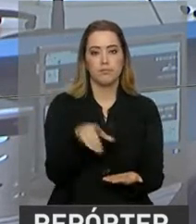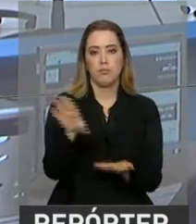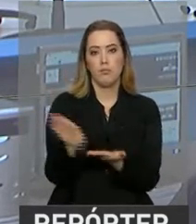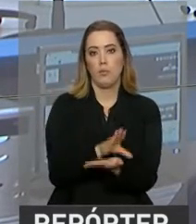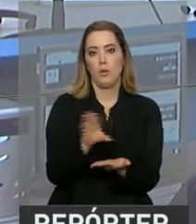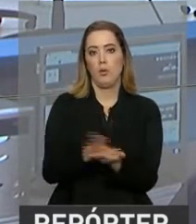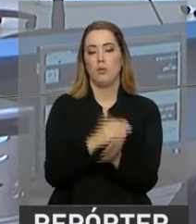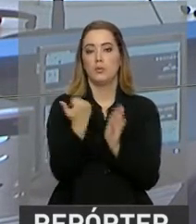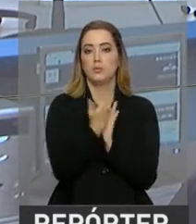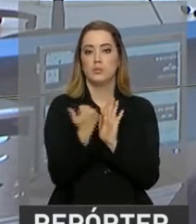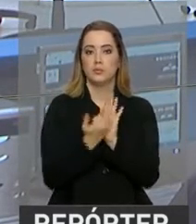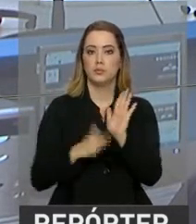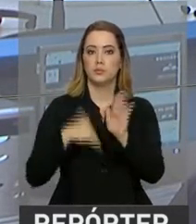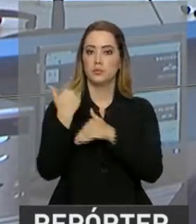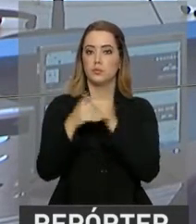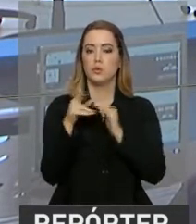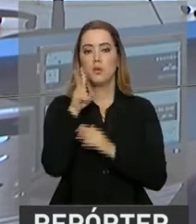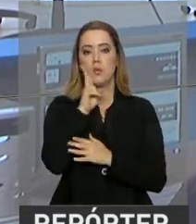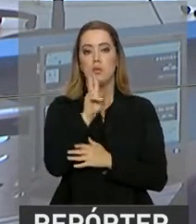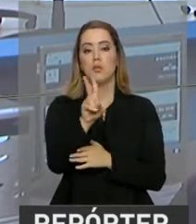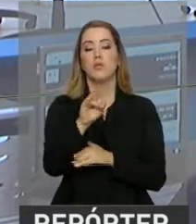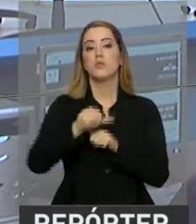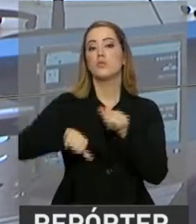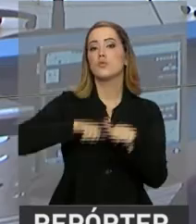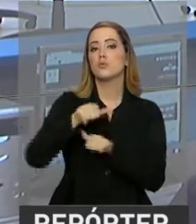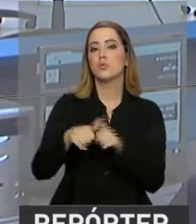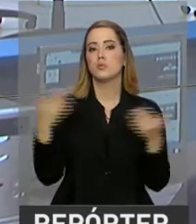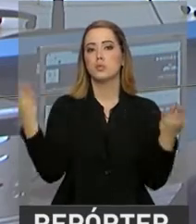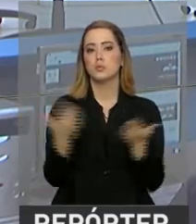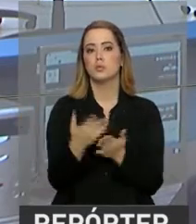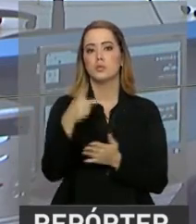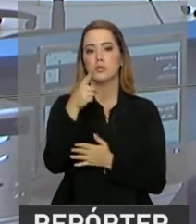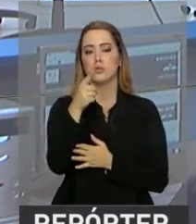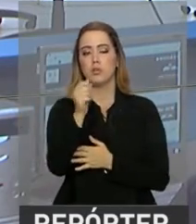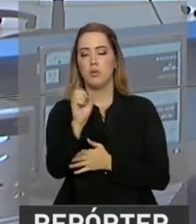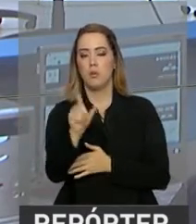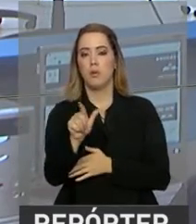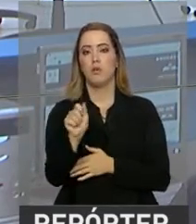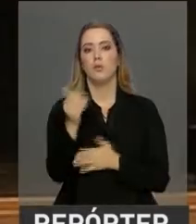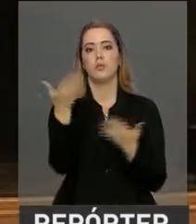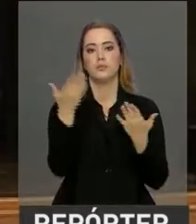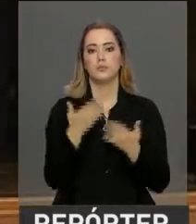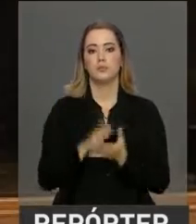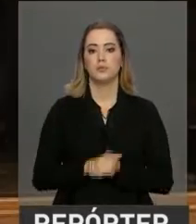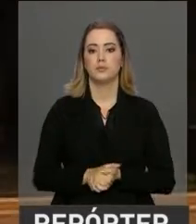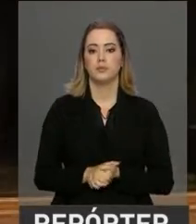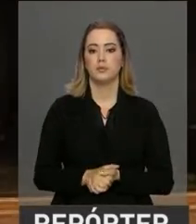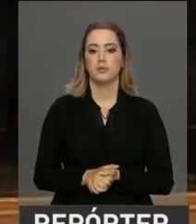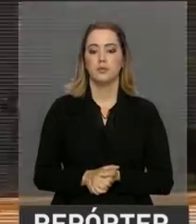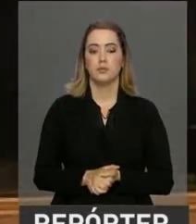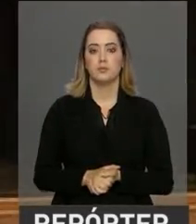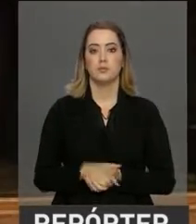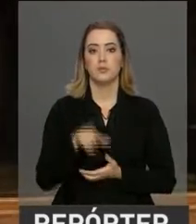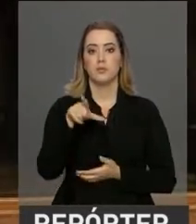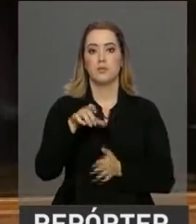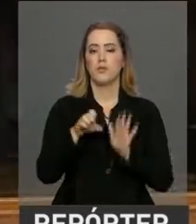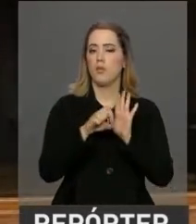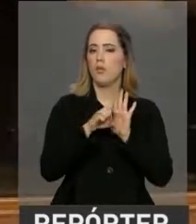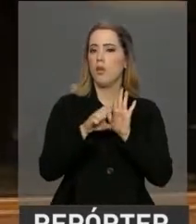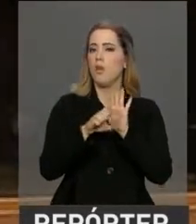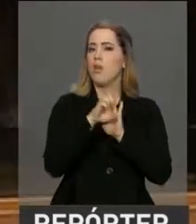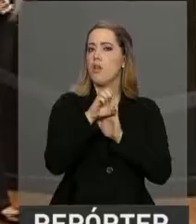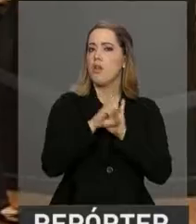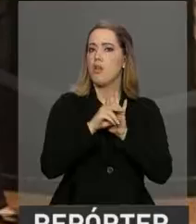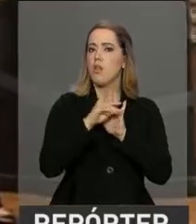nesta semana confira as principais mudanças na reportagem de paula deu ontem editais sem nenhum